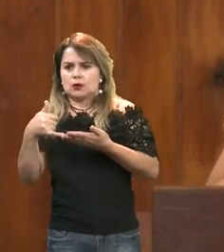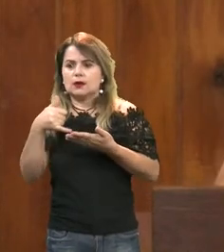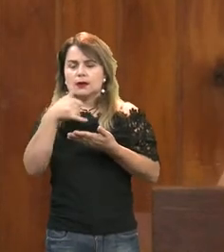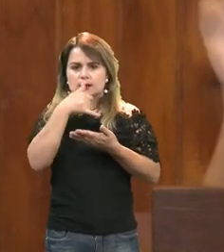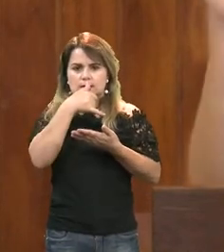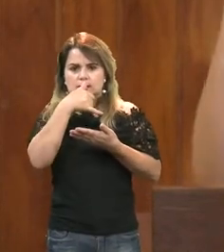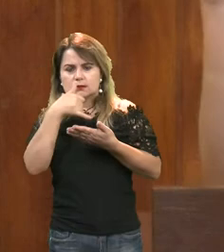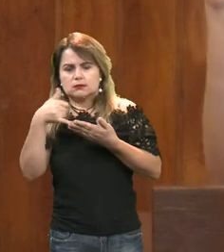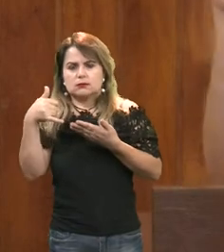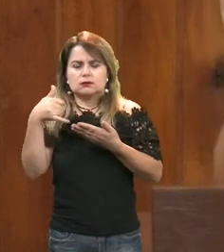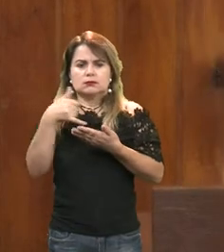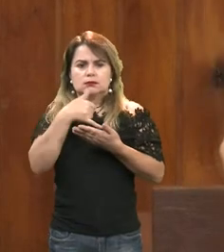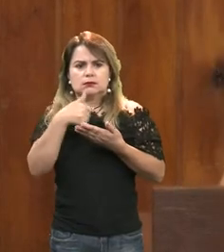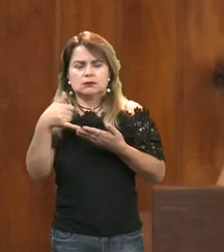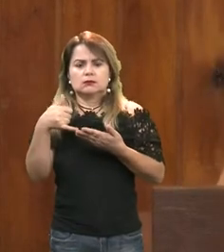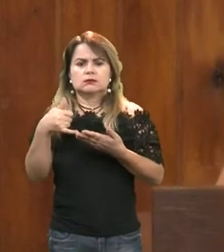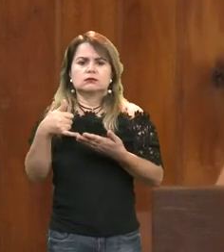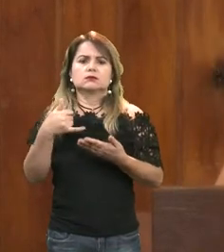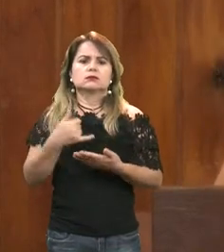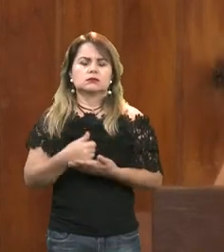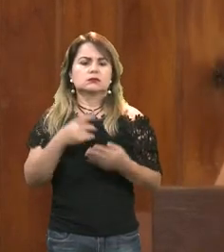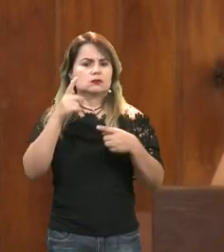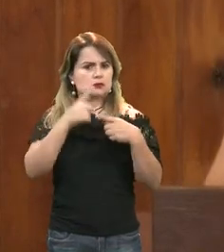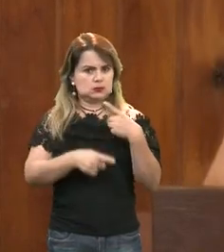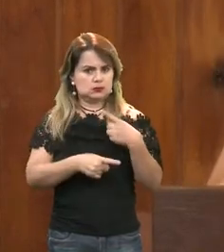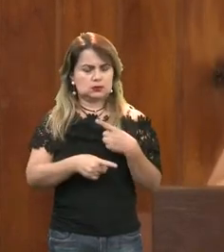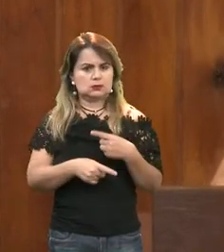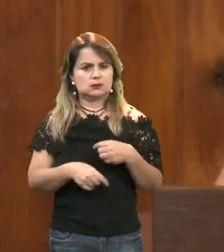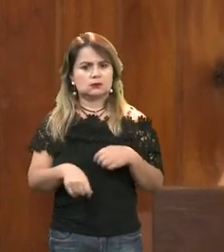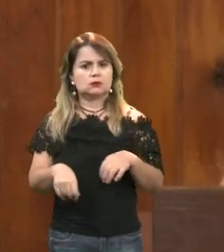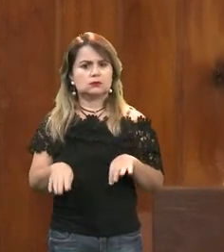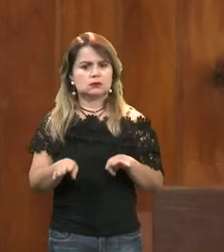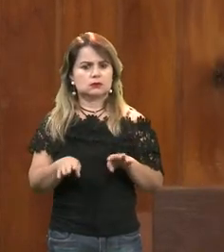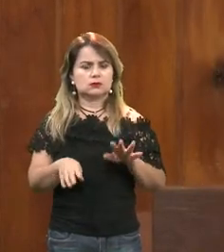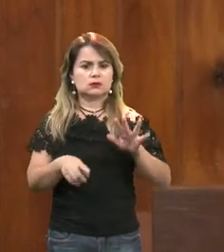E aqui uma pausa. A cannabis.